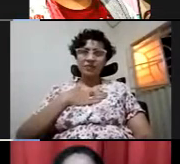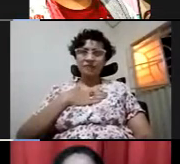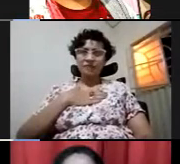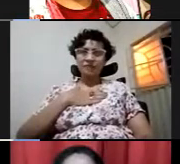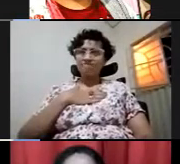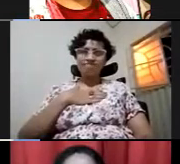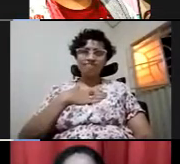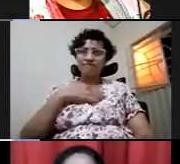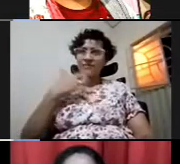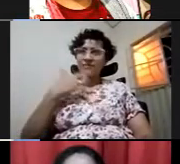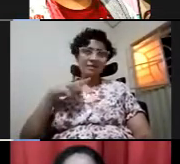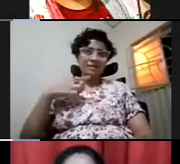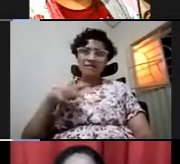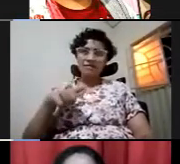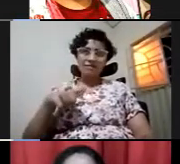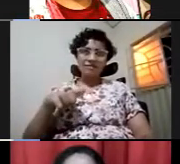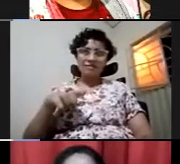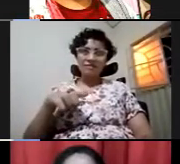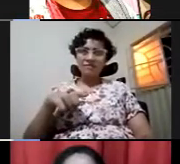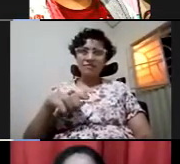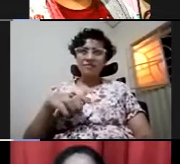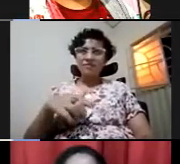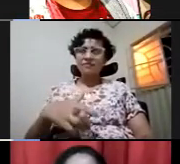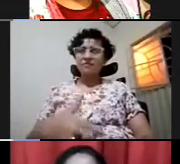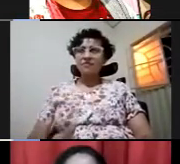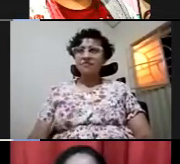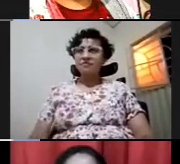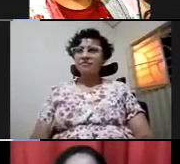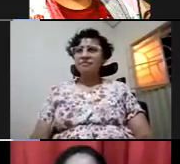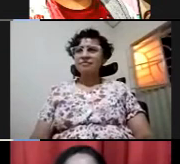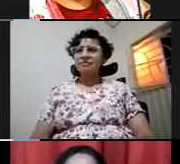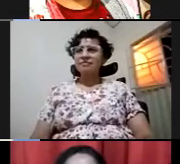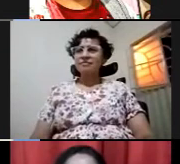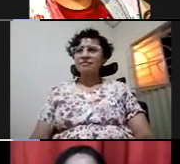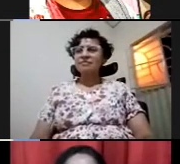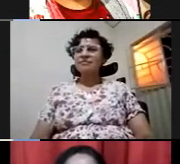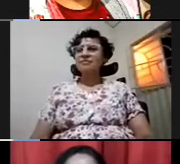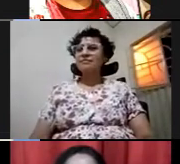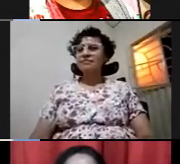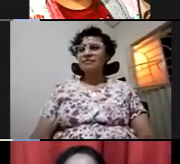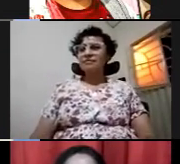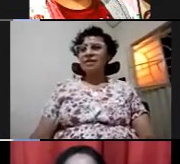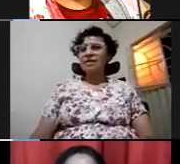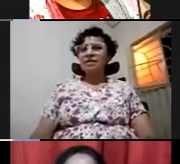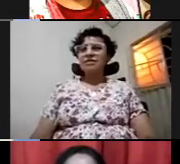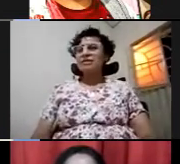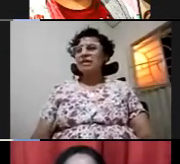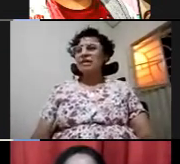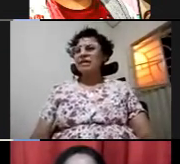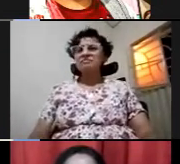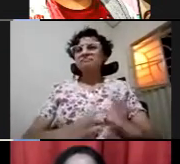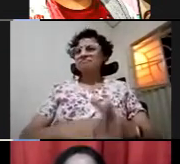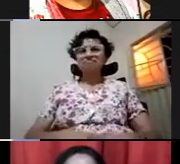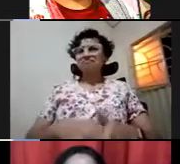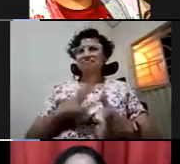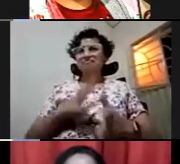Graça tá tentando ali. É porque eu só tô vendo mais a tela de Graça, mas se alguém quiser tentar dizer. Bom, fica assim, ó.